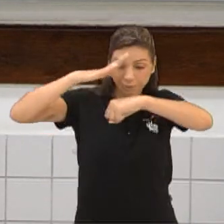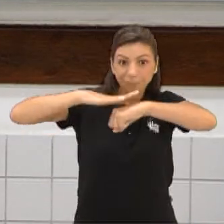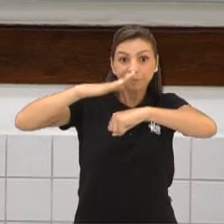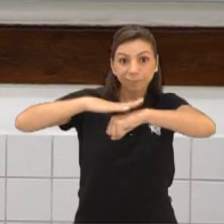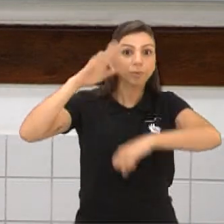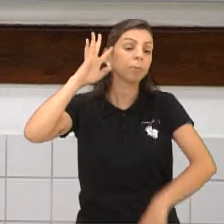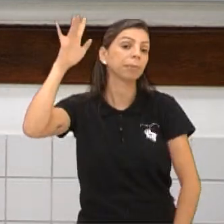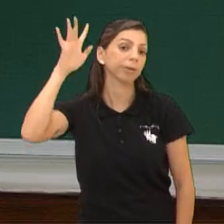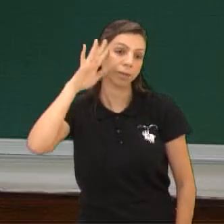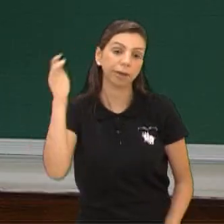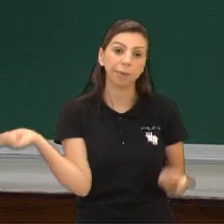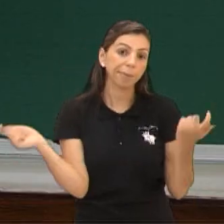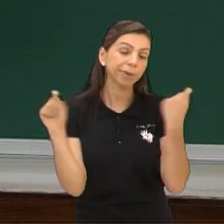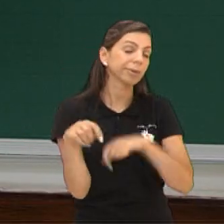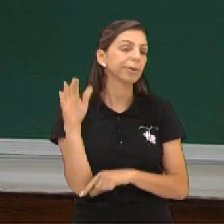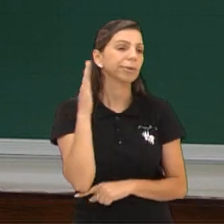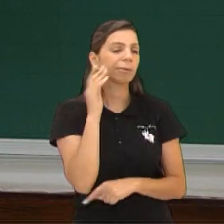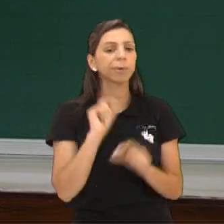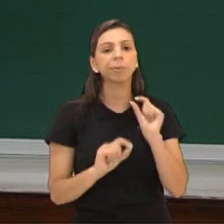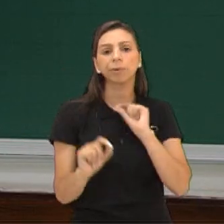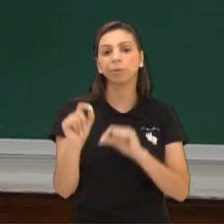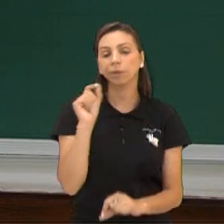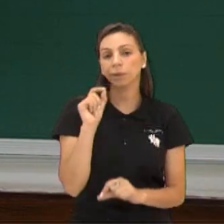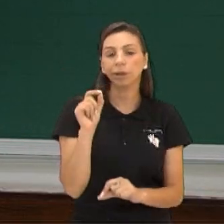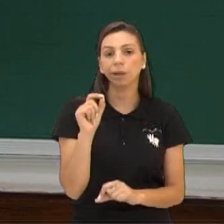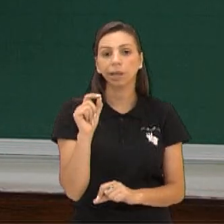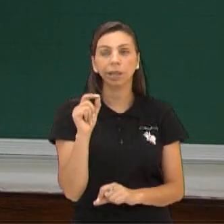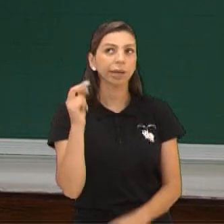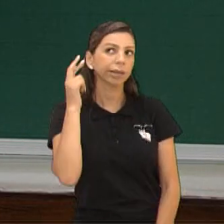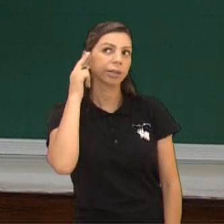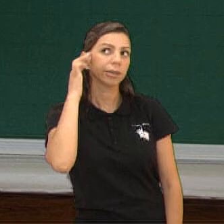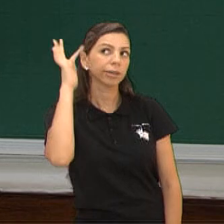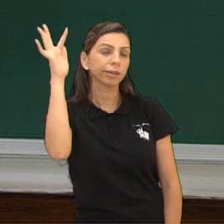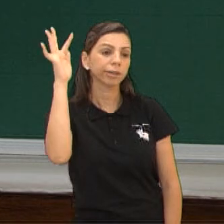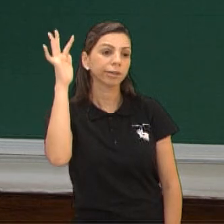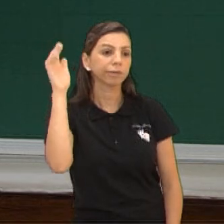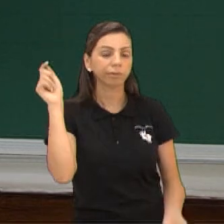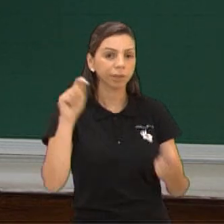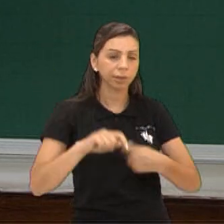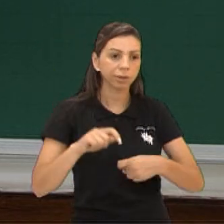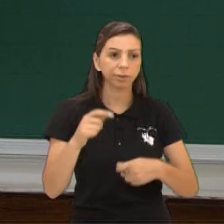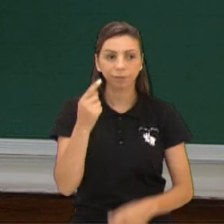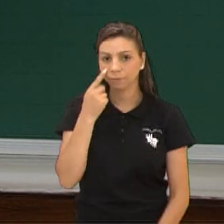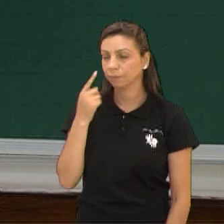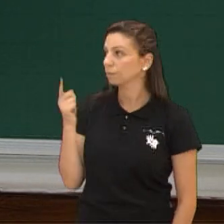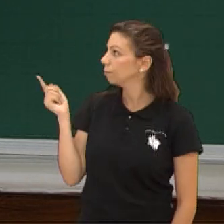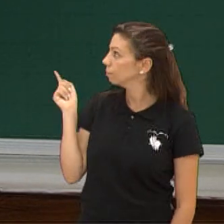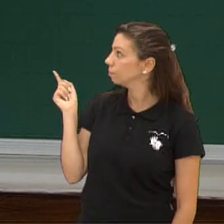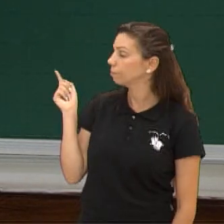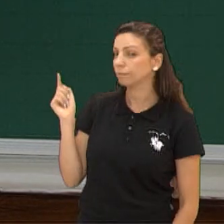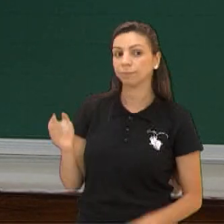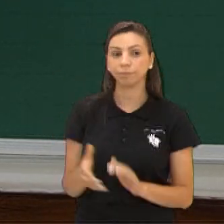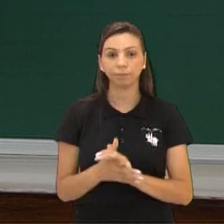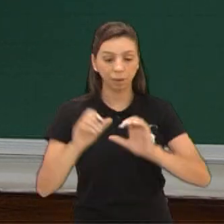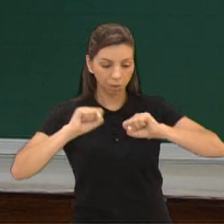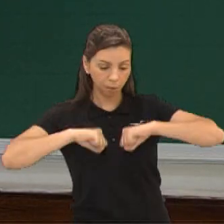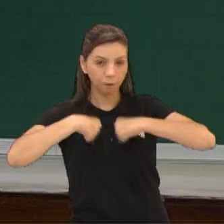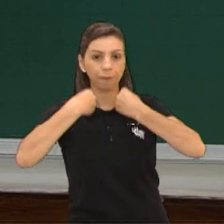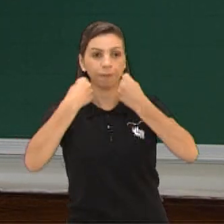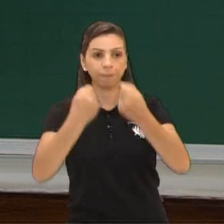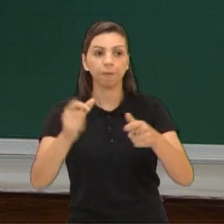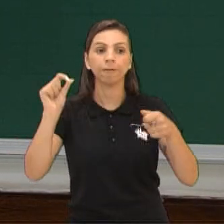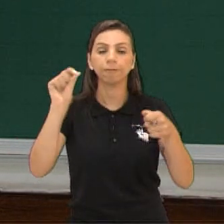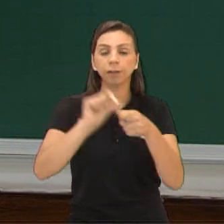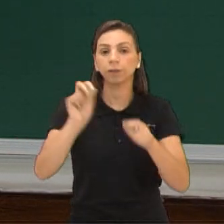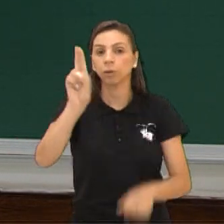saber, né, que eu posso, enquanto ser racional, fazer. Por isso, sapere aude, tenha coragem de